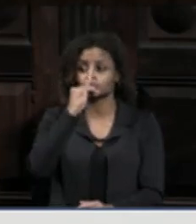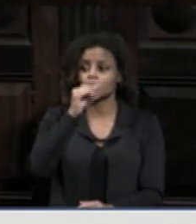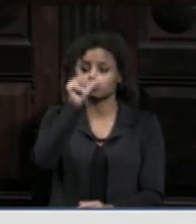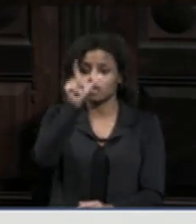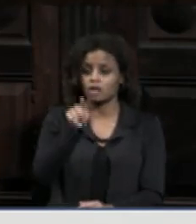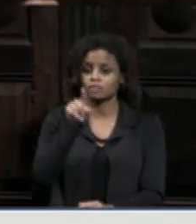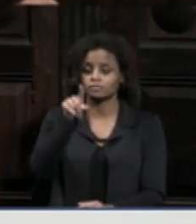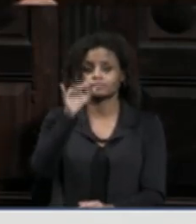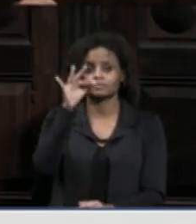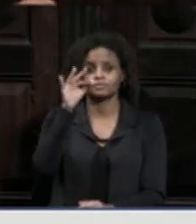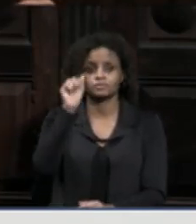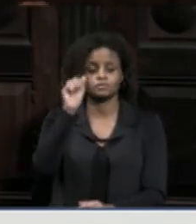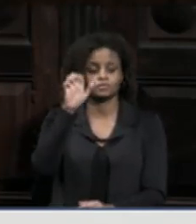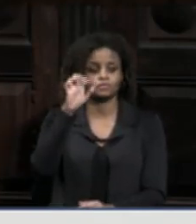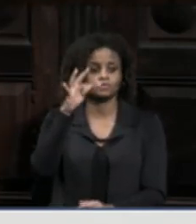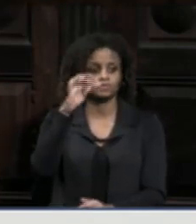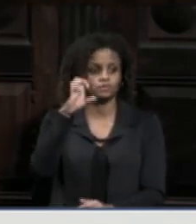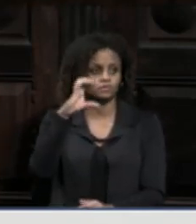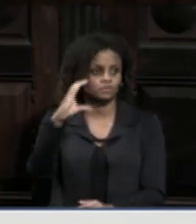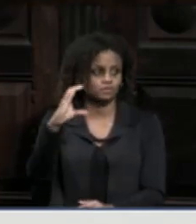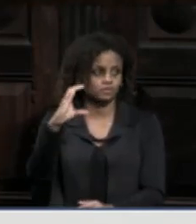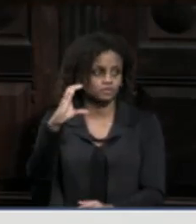FAETEC.